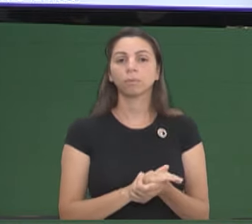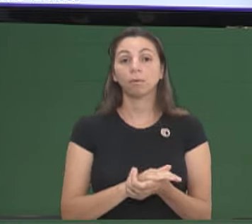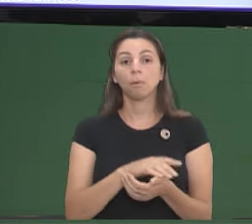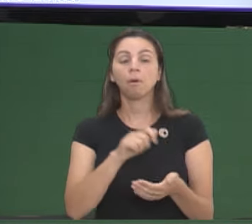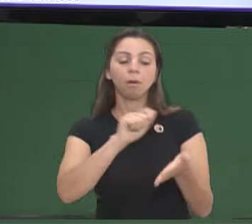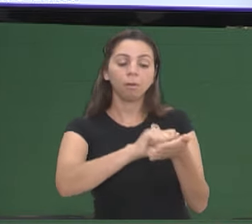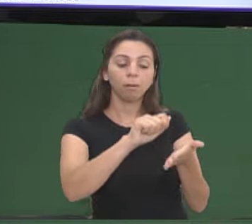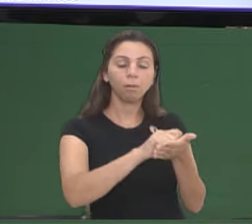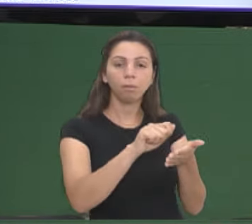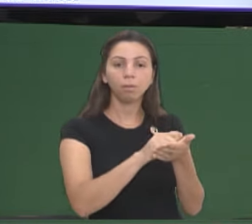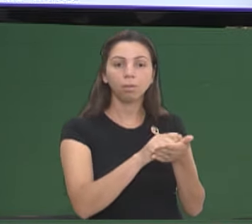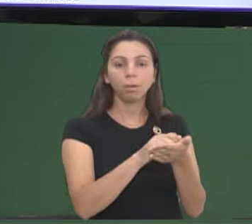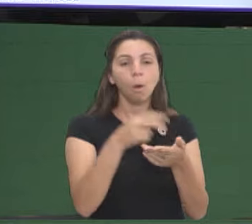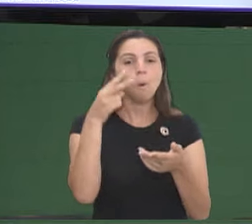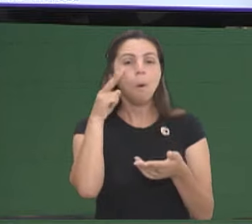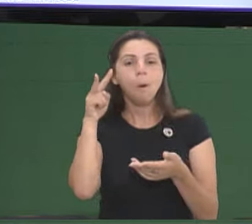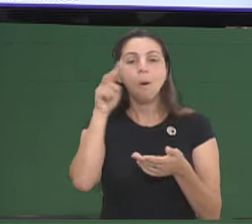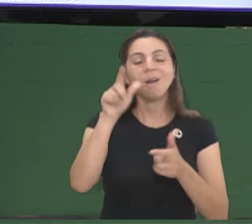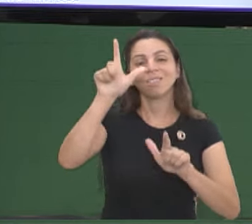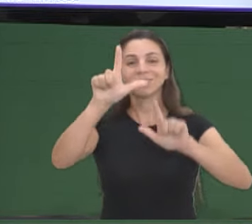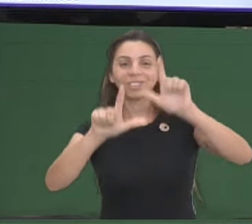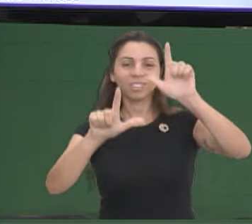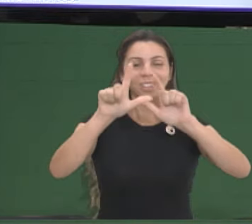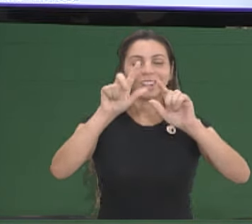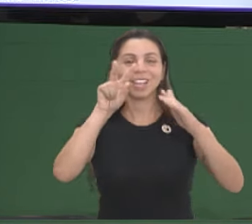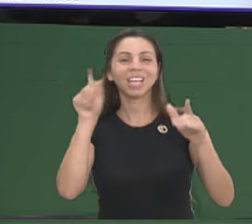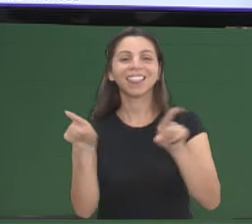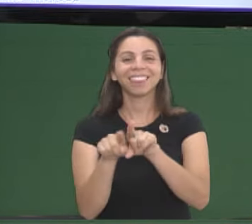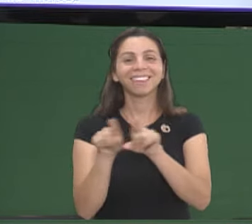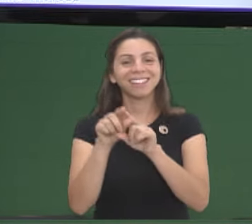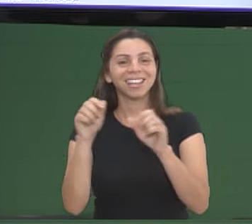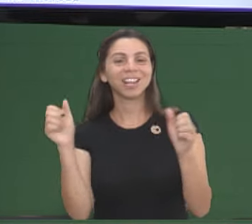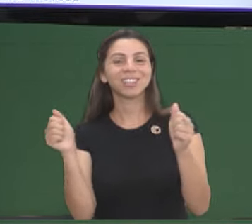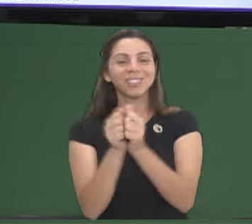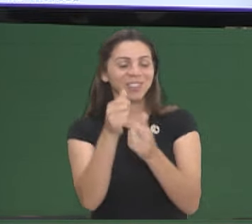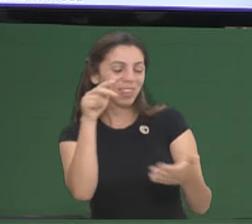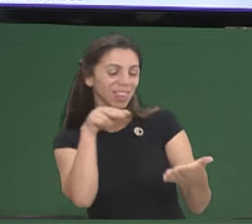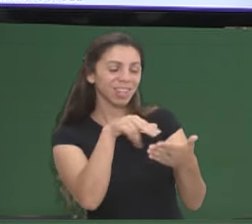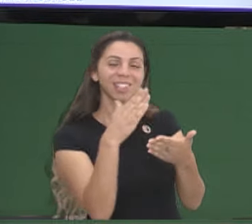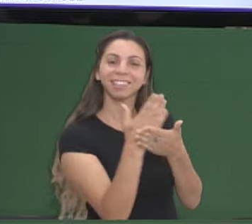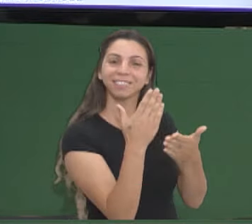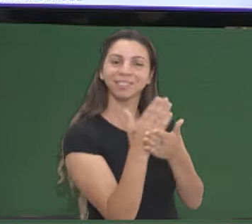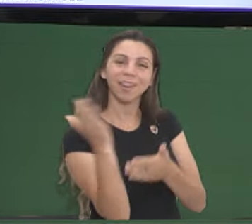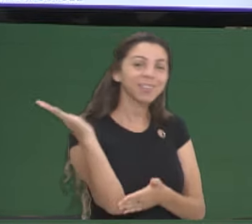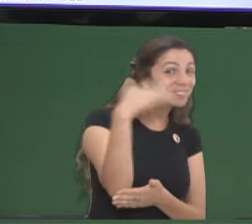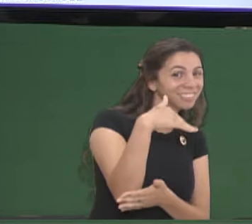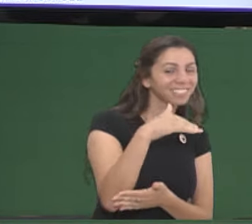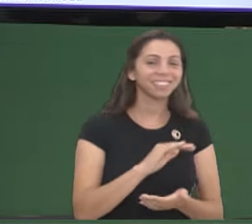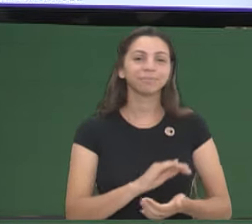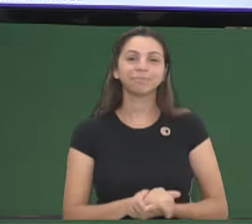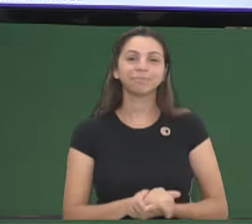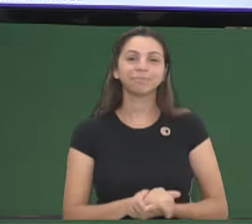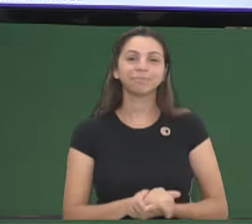atenção, olho na telinha e olho no caderno também. Vamos lá então. Pessoal, nós vamos